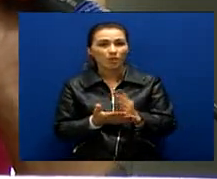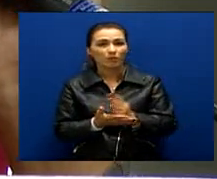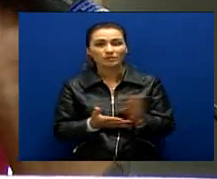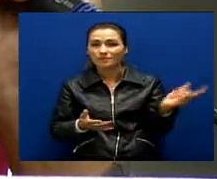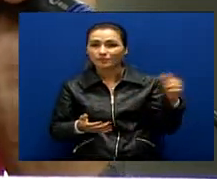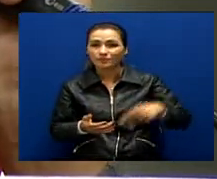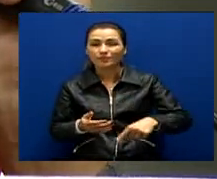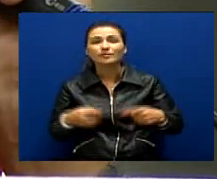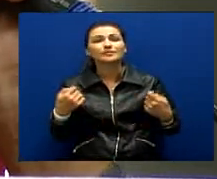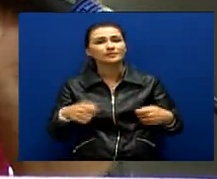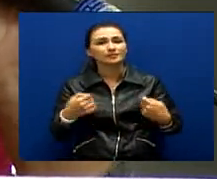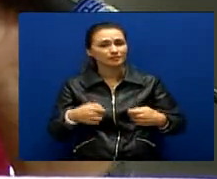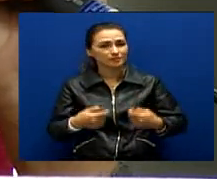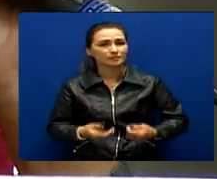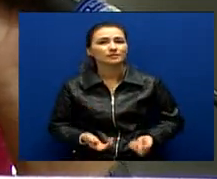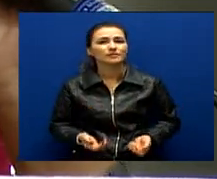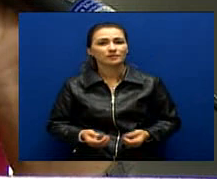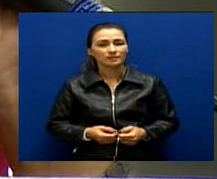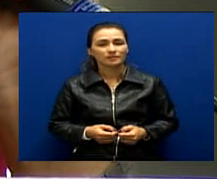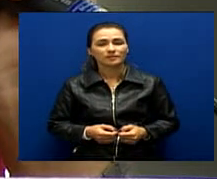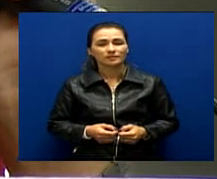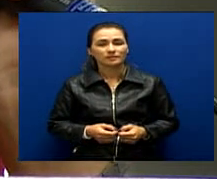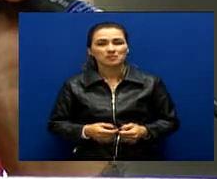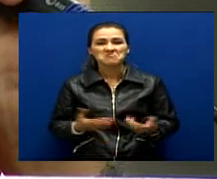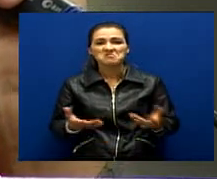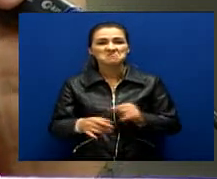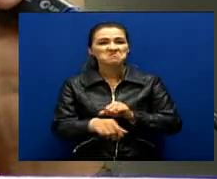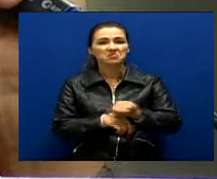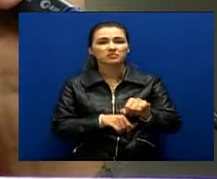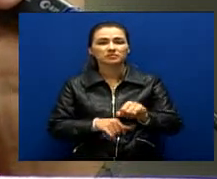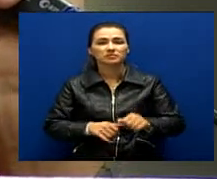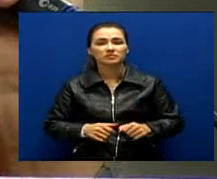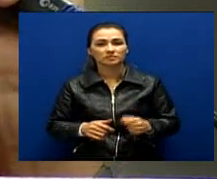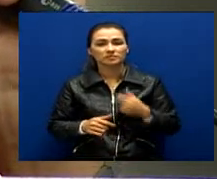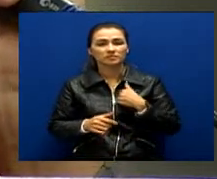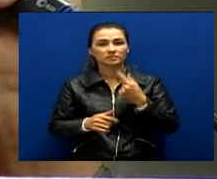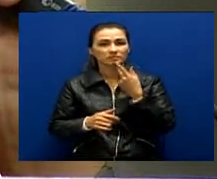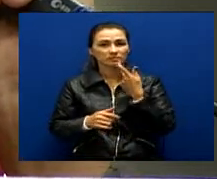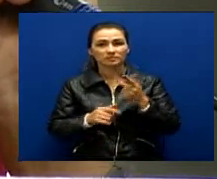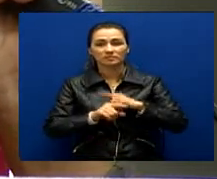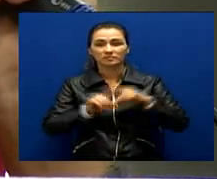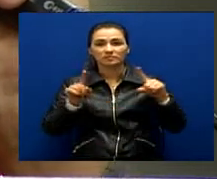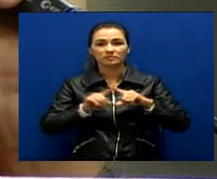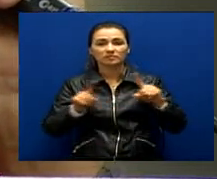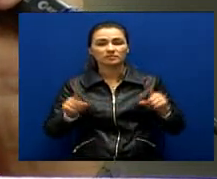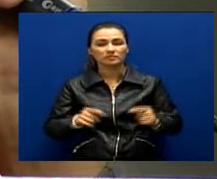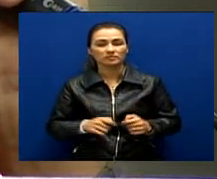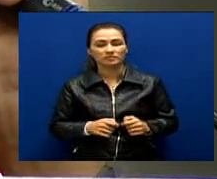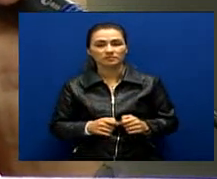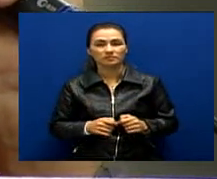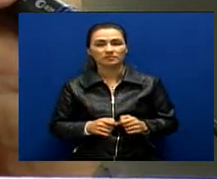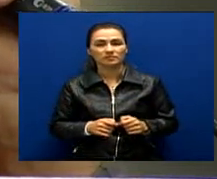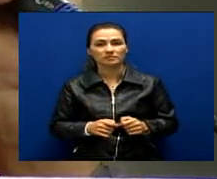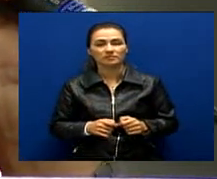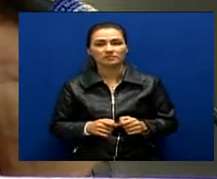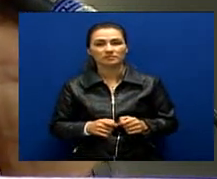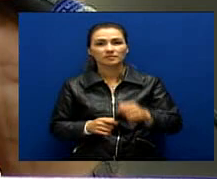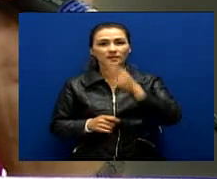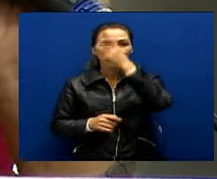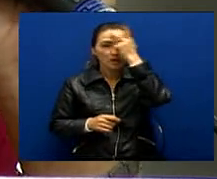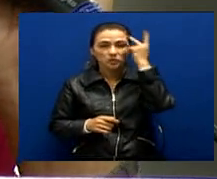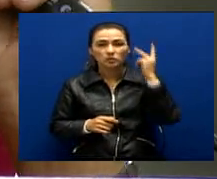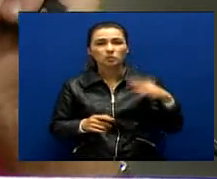presente aqui não estão então é ficar aí o protesto o povo a sociedade de modo geral deveria